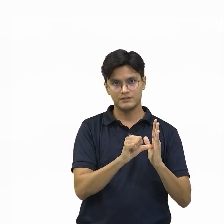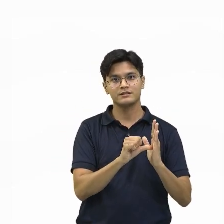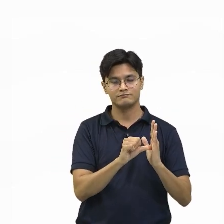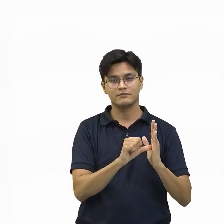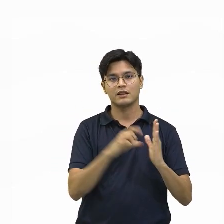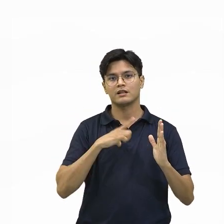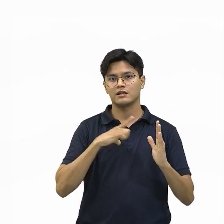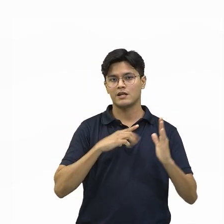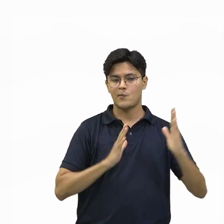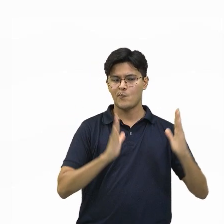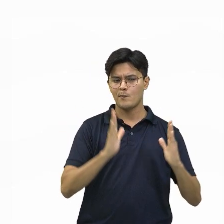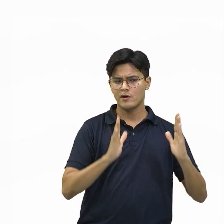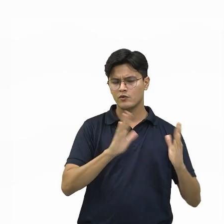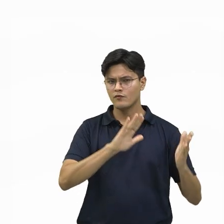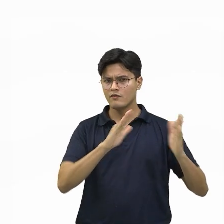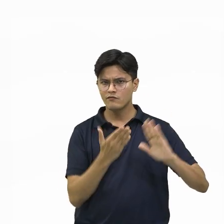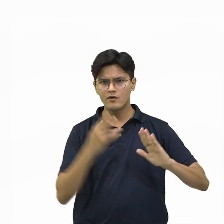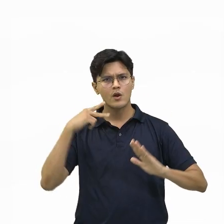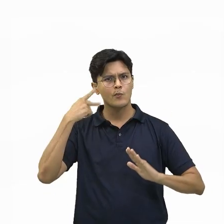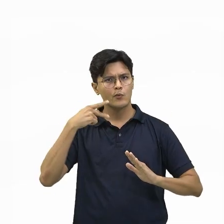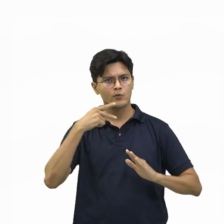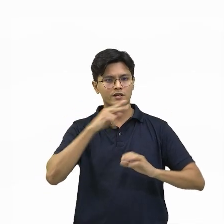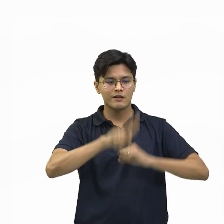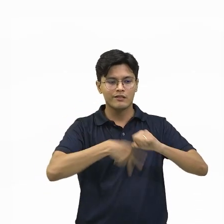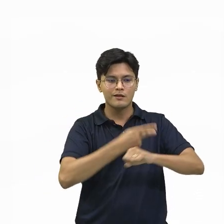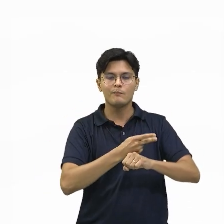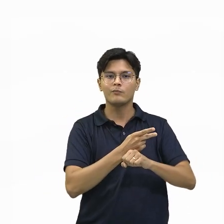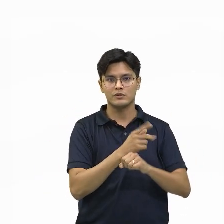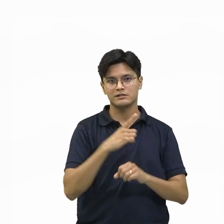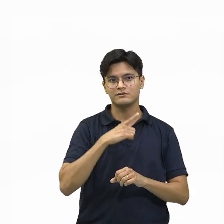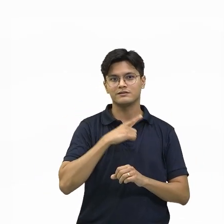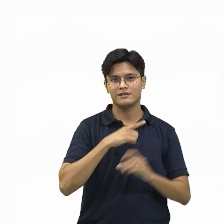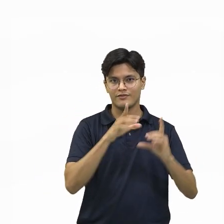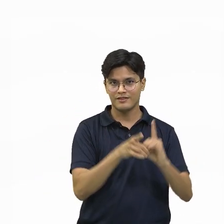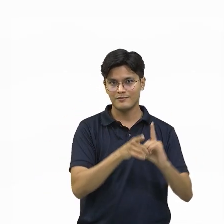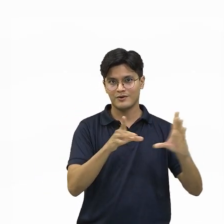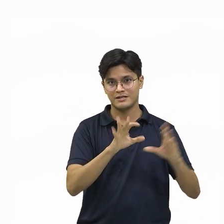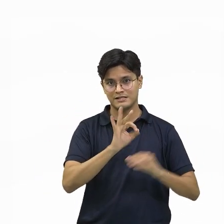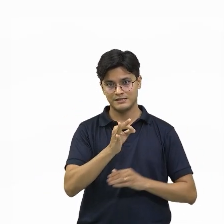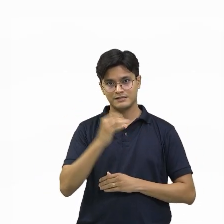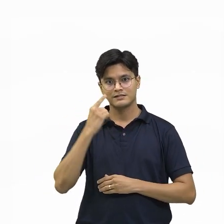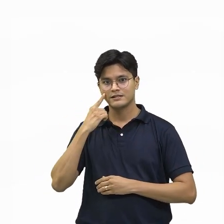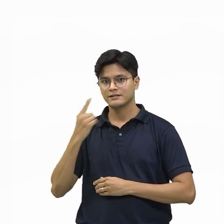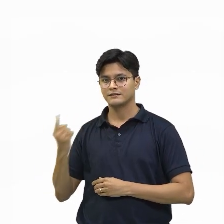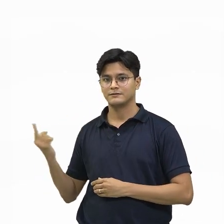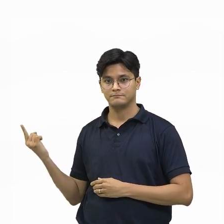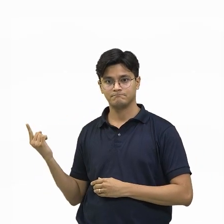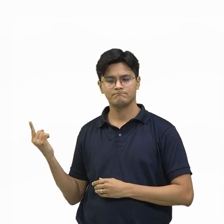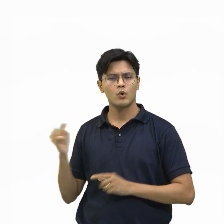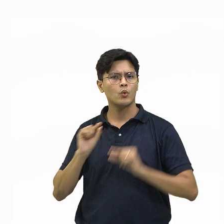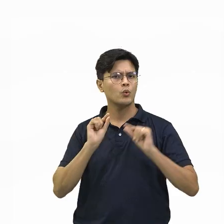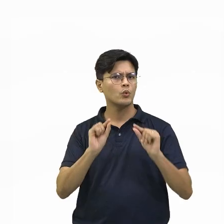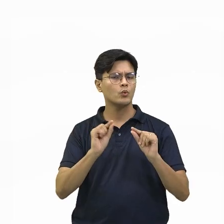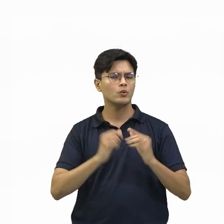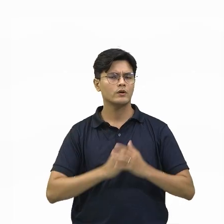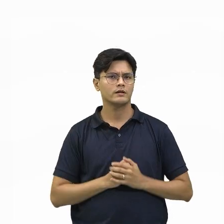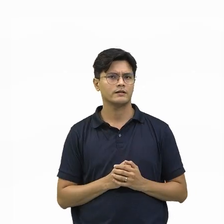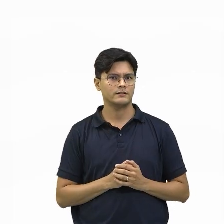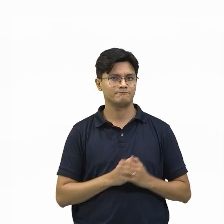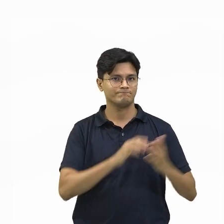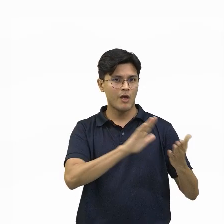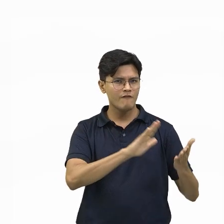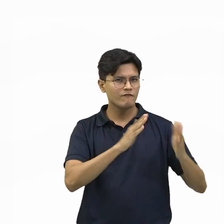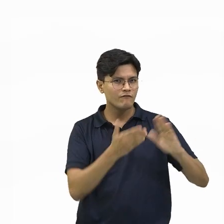reforma política de Clístenes. Olha, esse nome é importante. A reforma política de Clístenes, tá?